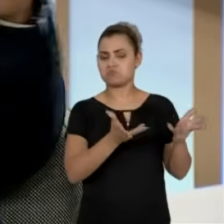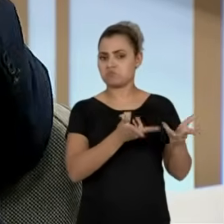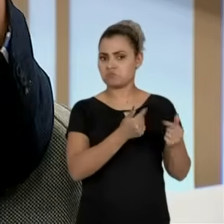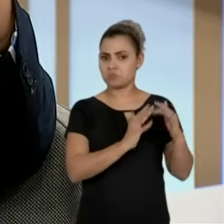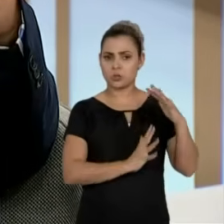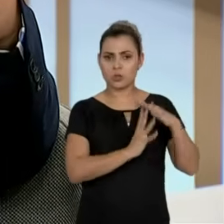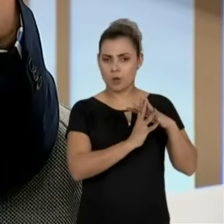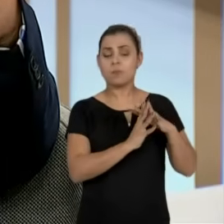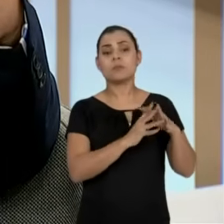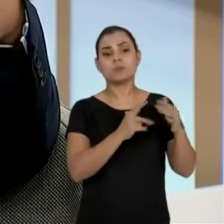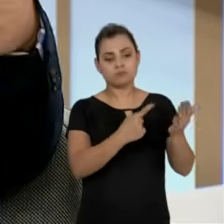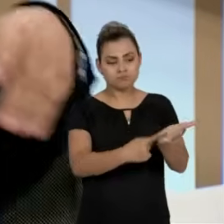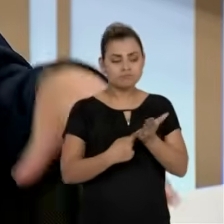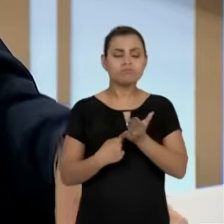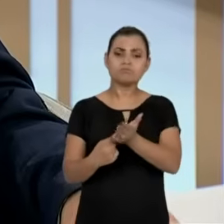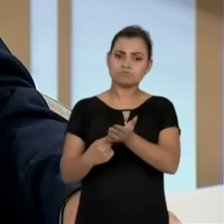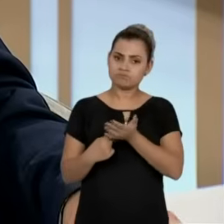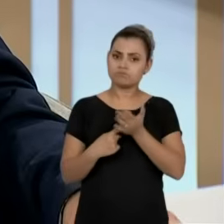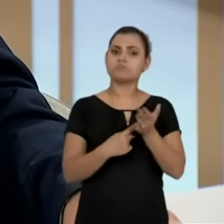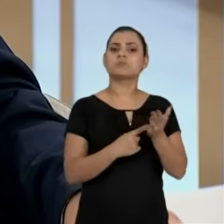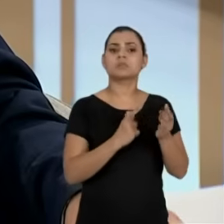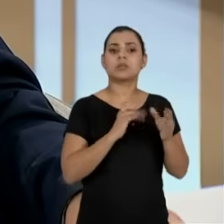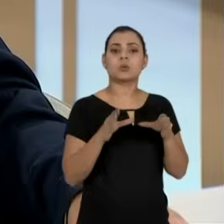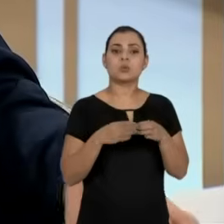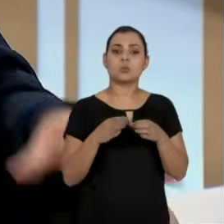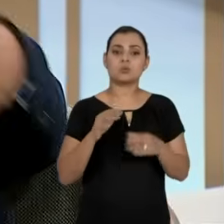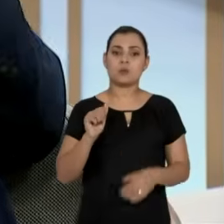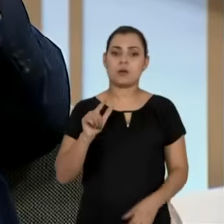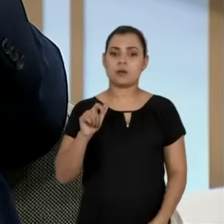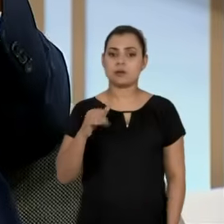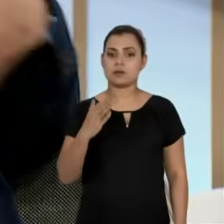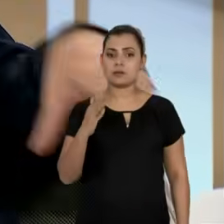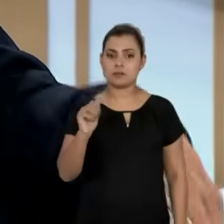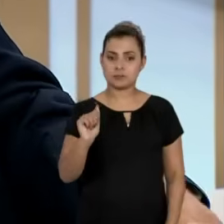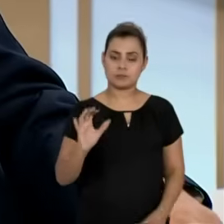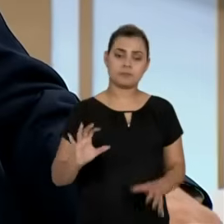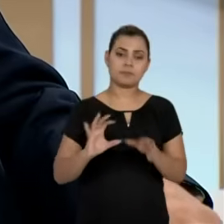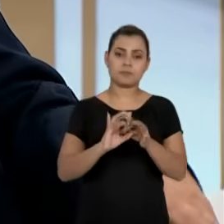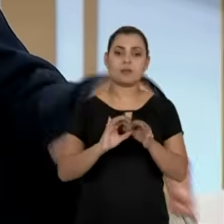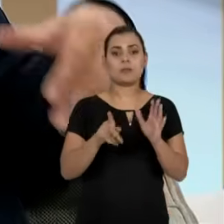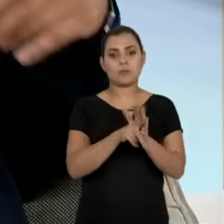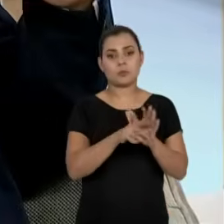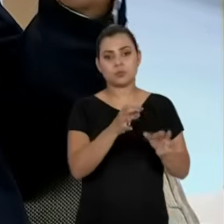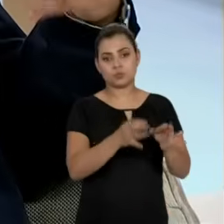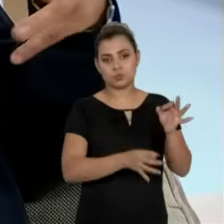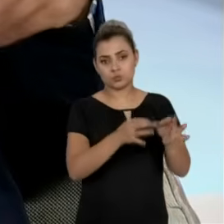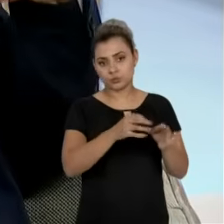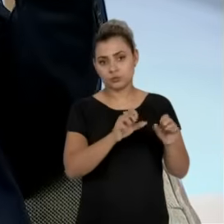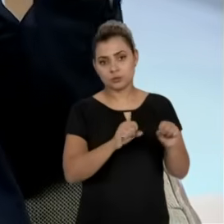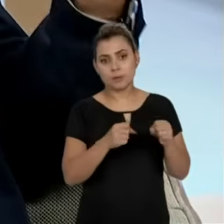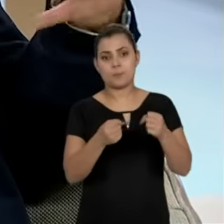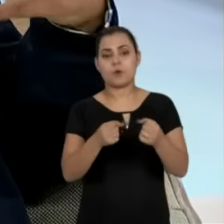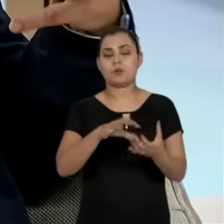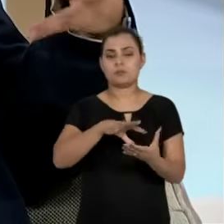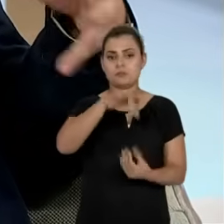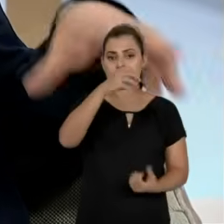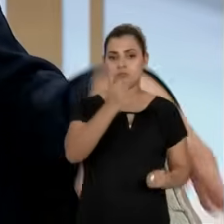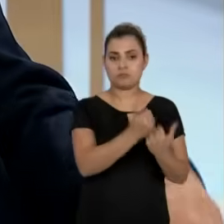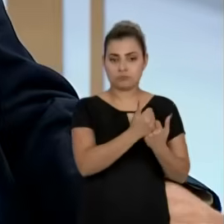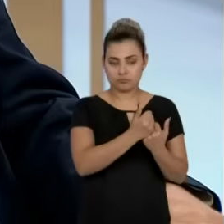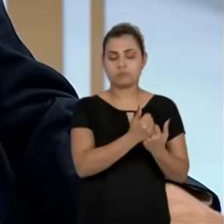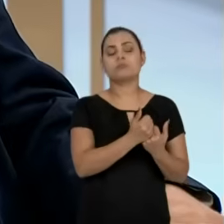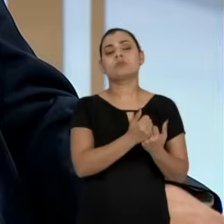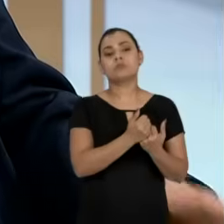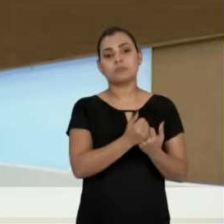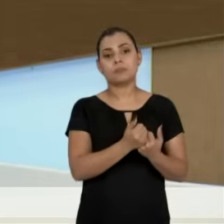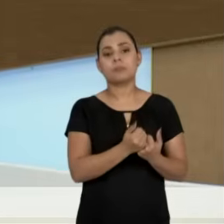que estavam articulados, né? Tem uma rede chamada Aliança, que é uma aliança de juristas que, em defesa da democracia, do Estado de